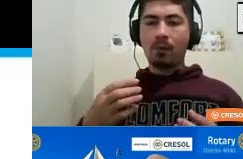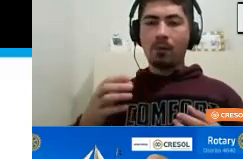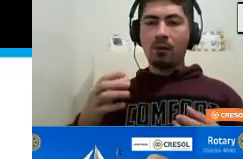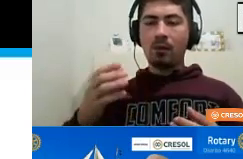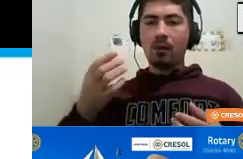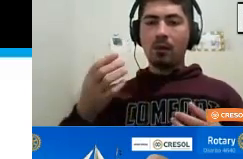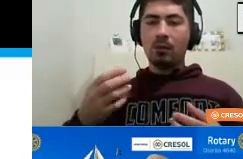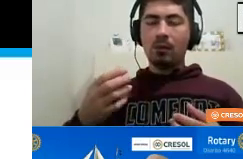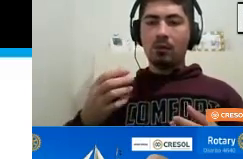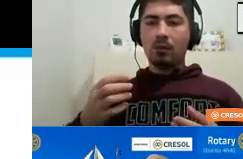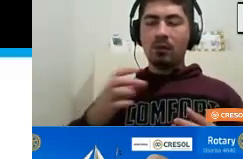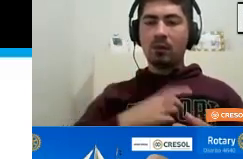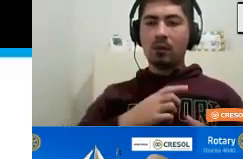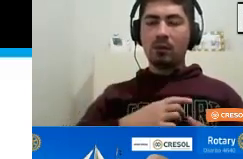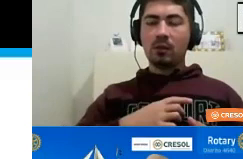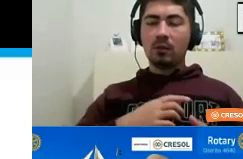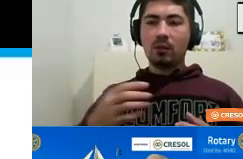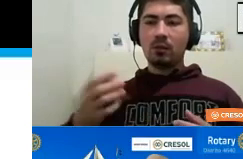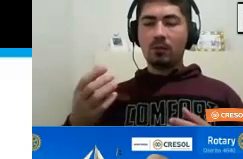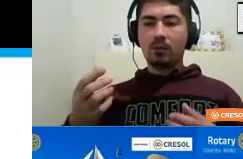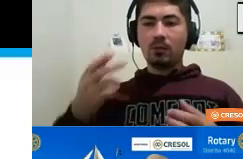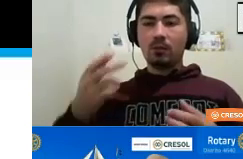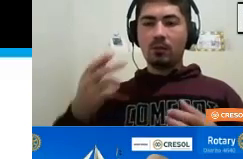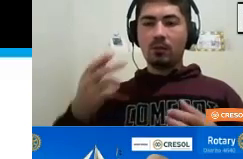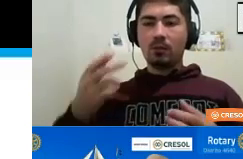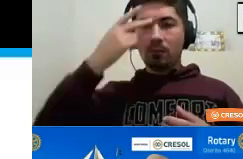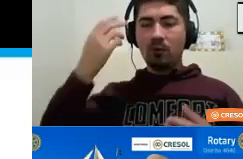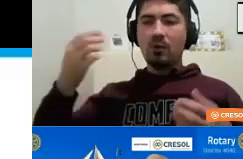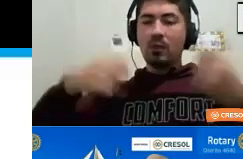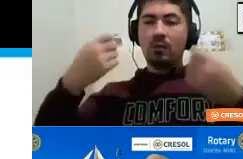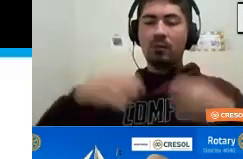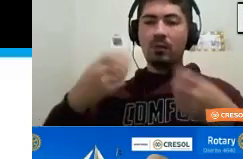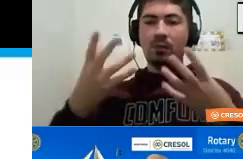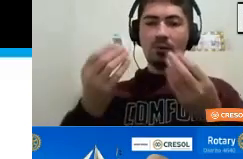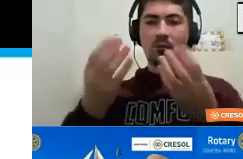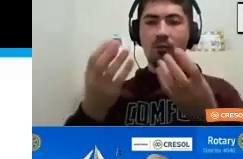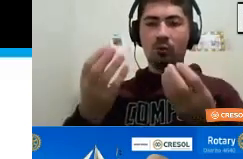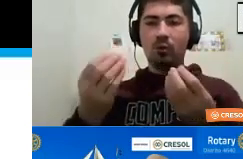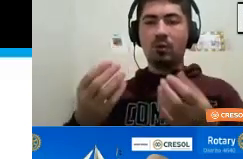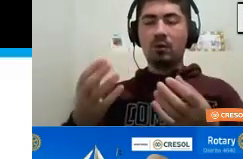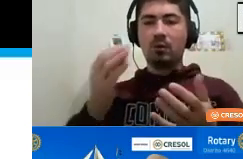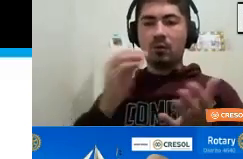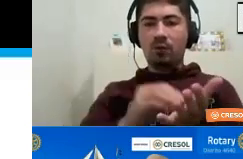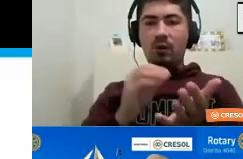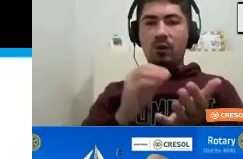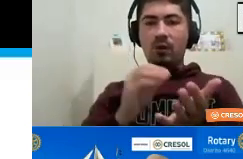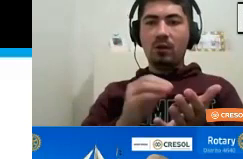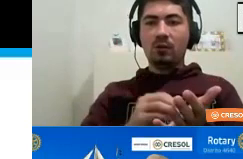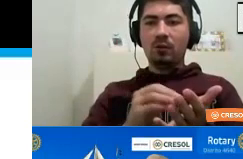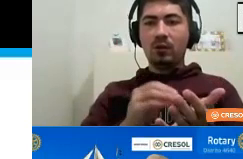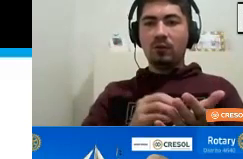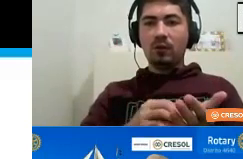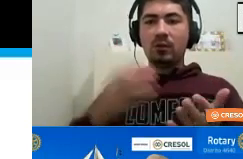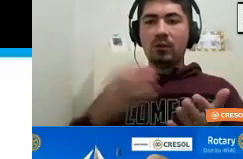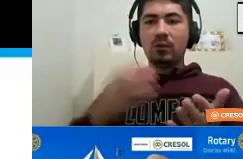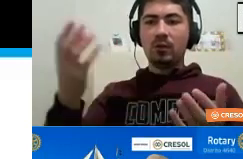inúmeras coisas, então surgem muitas ideias para projetos, tanto distritais quanto globais. Então, é realmente muito bom